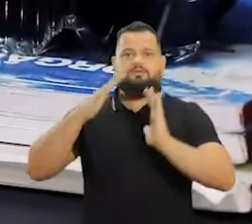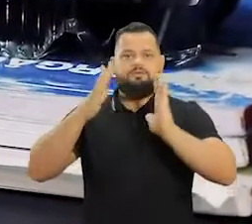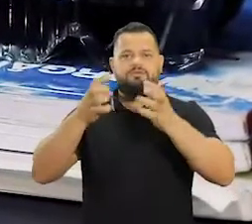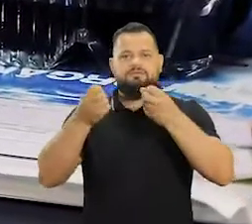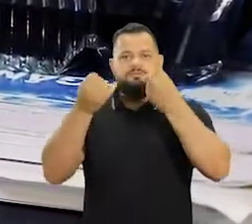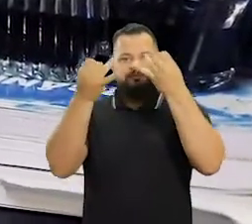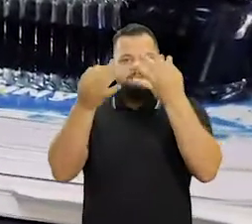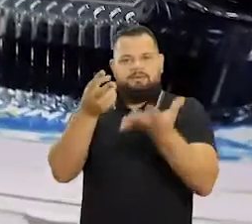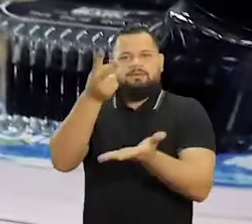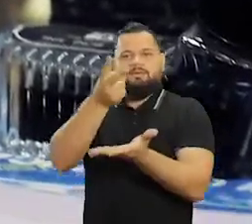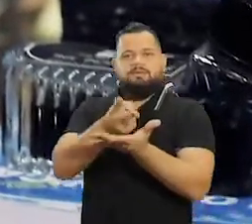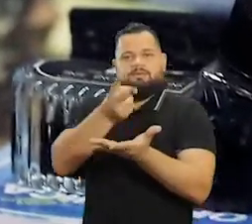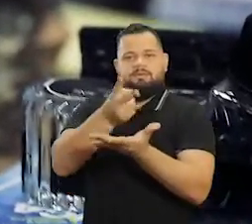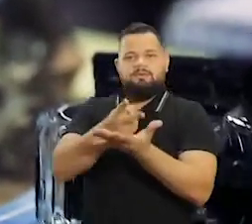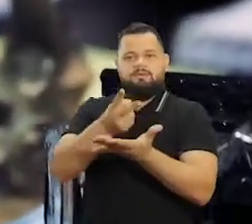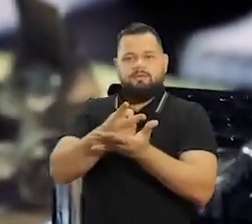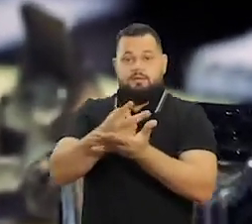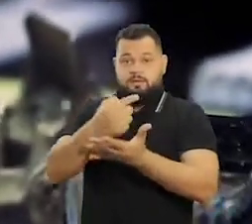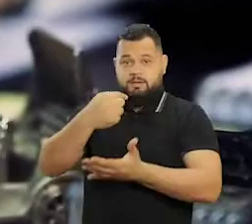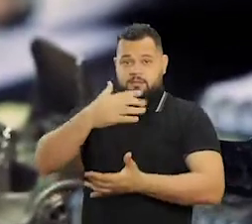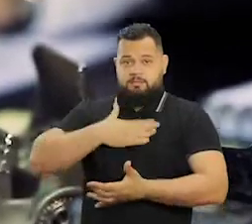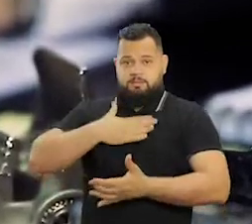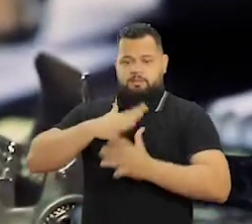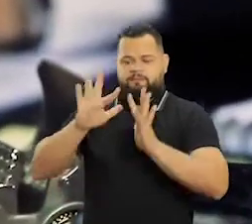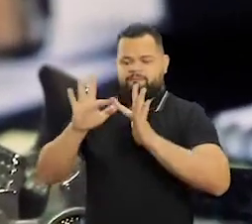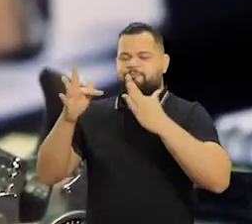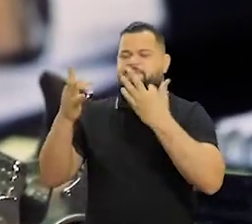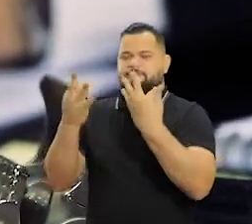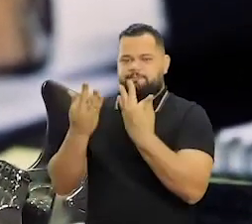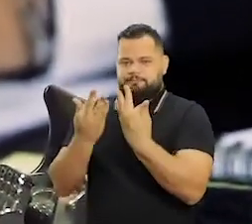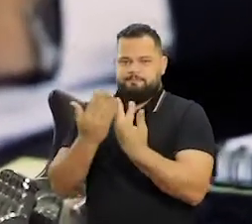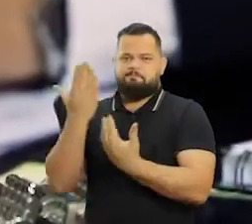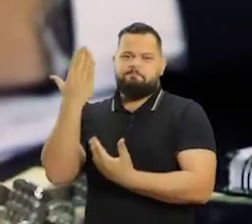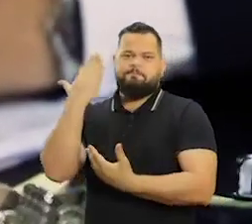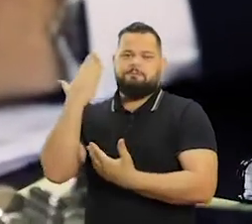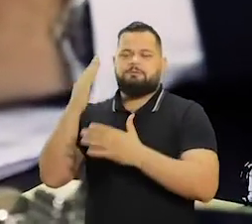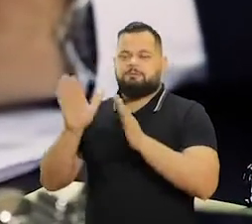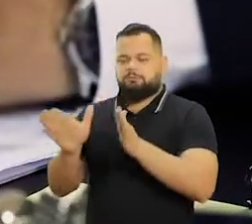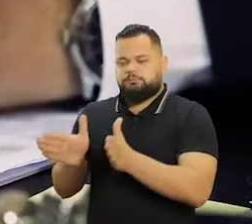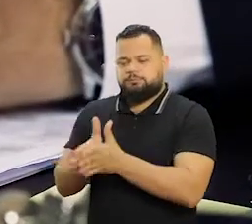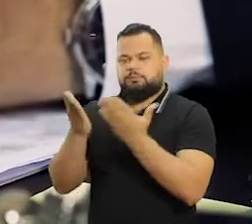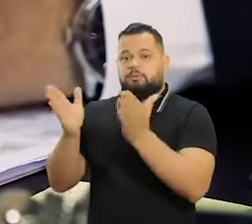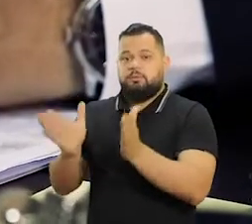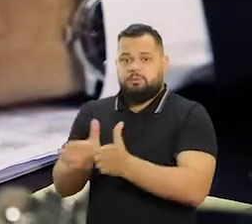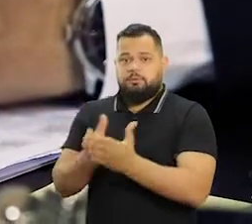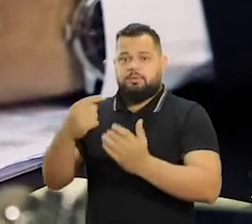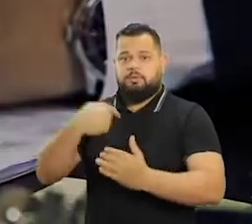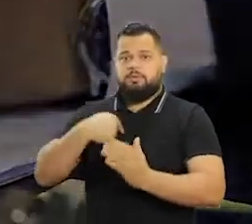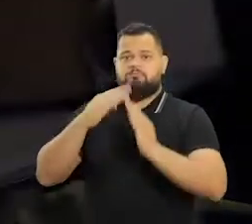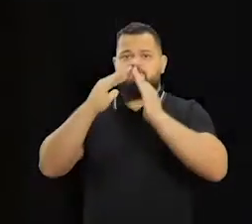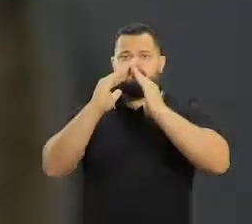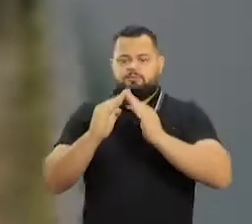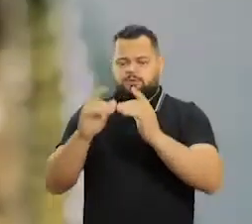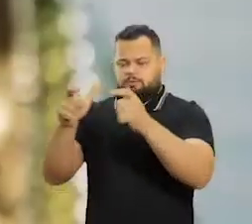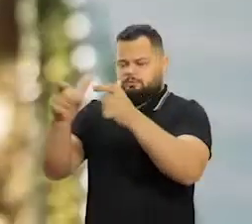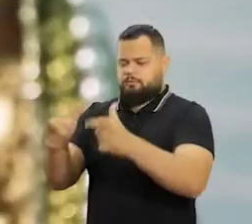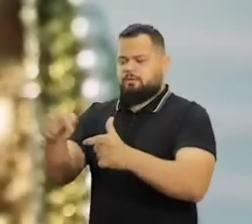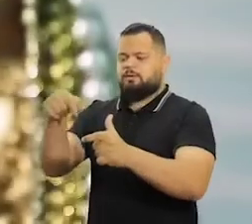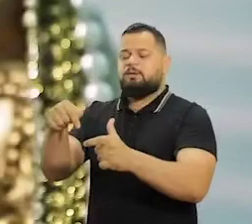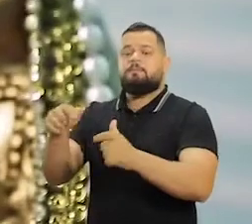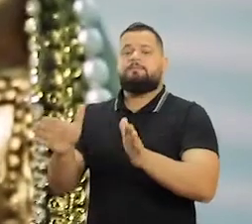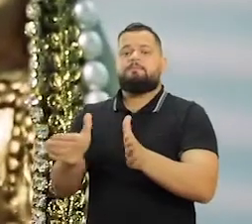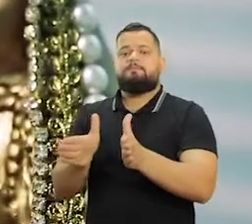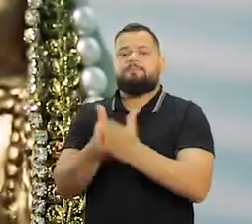Eu costumo dizer que alguém como eu, que vem de uma família pobre, que venho